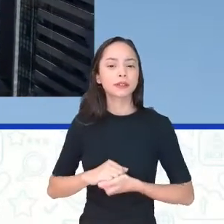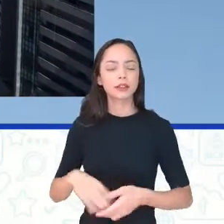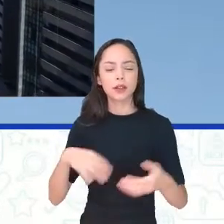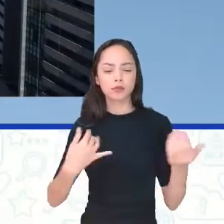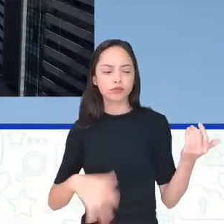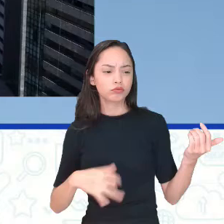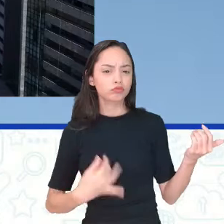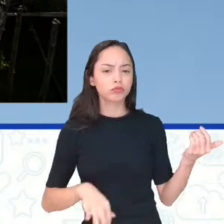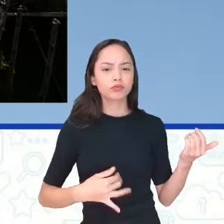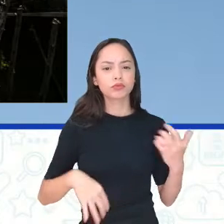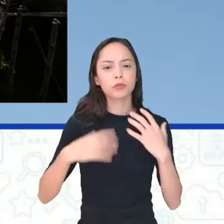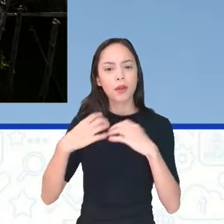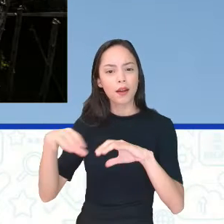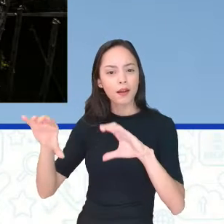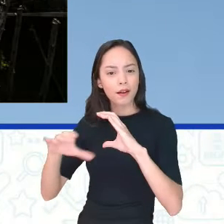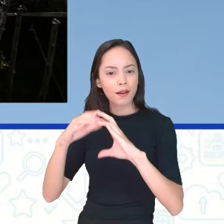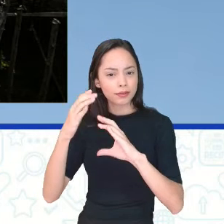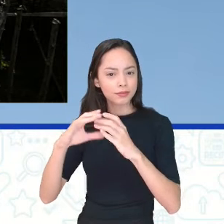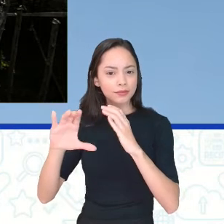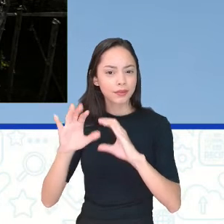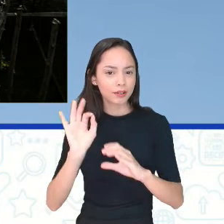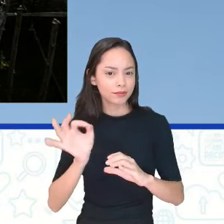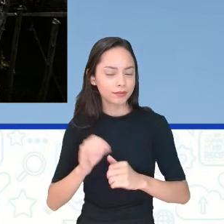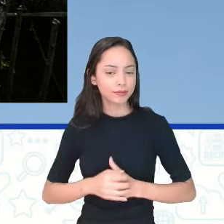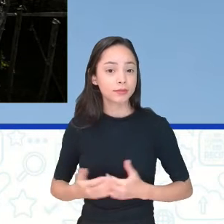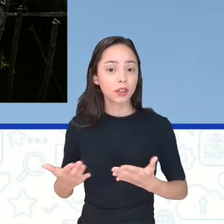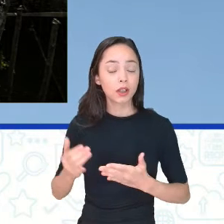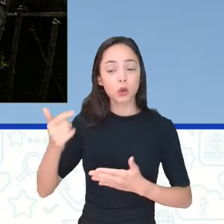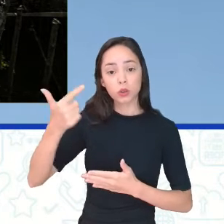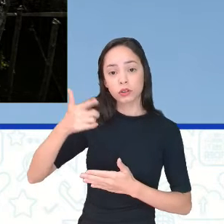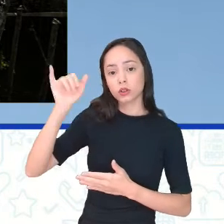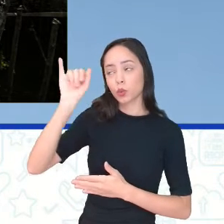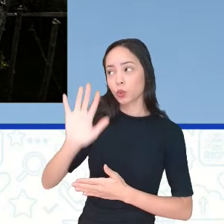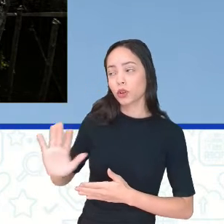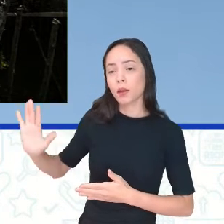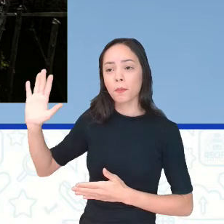praia. E aqui a segunda imagem.